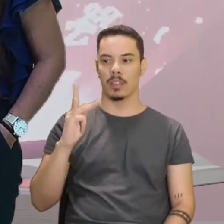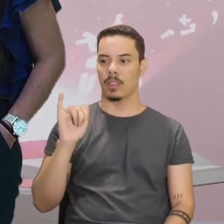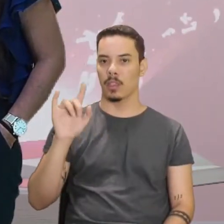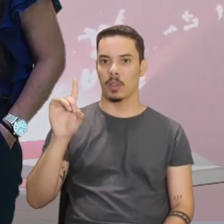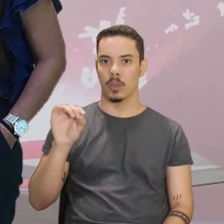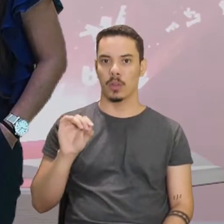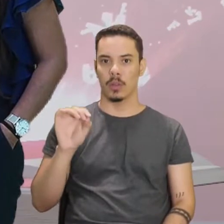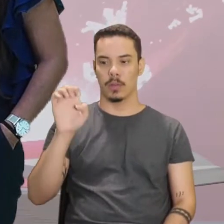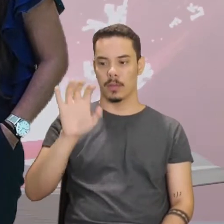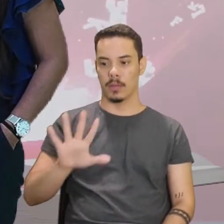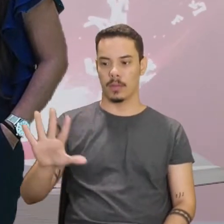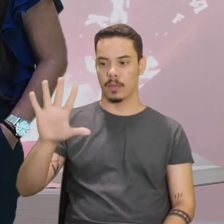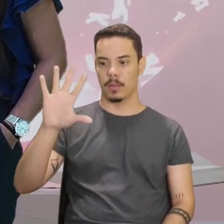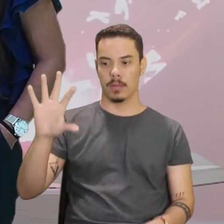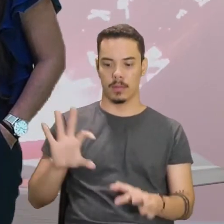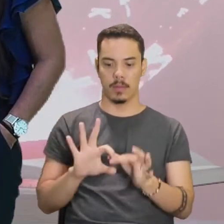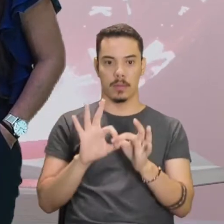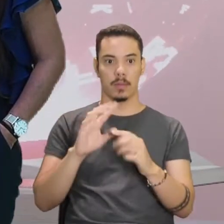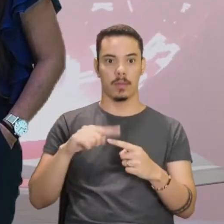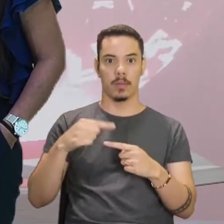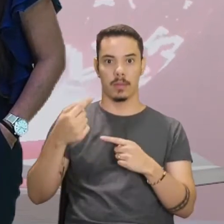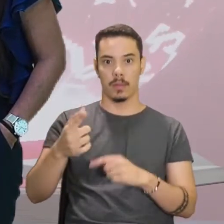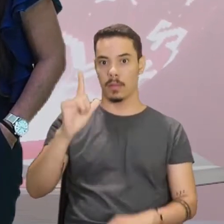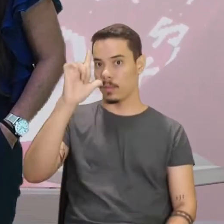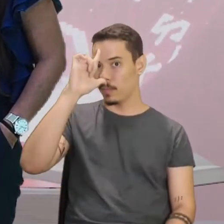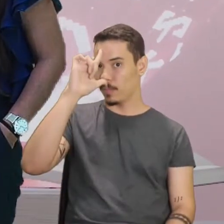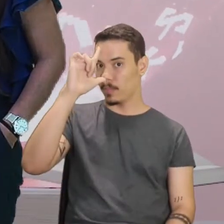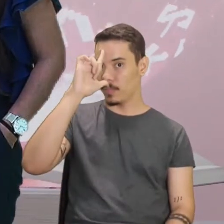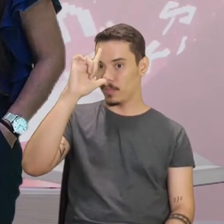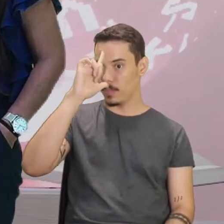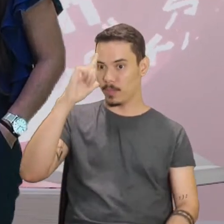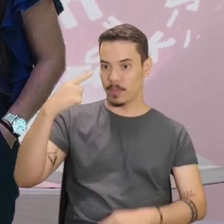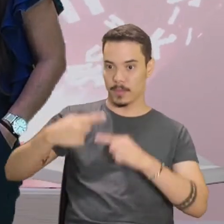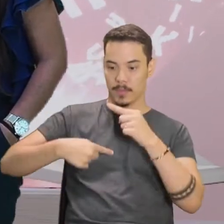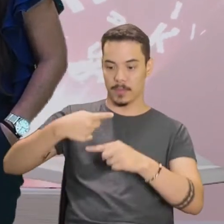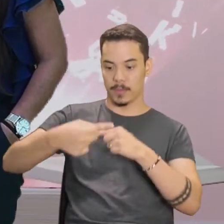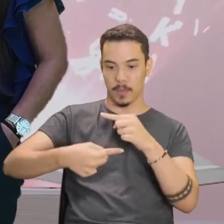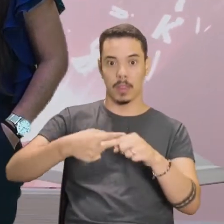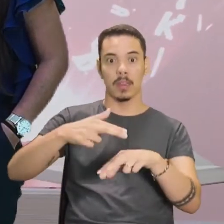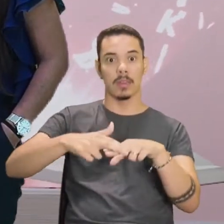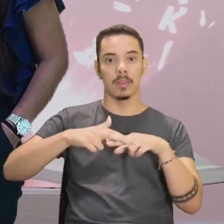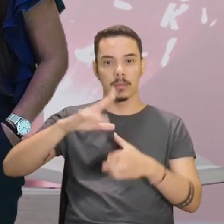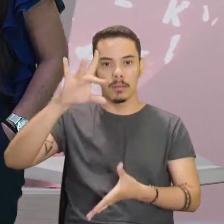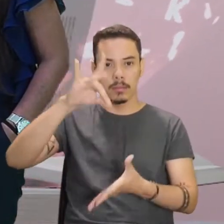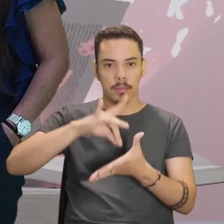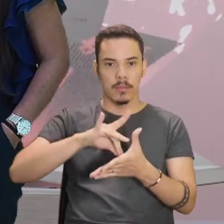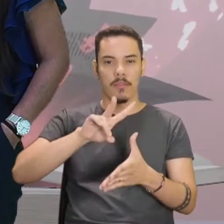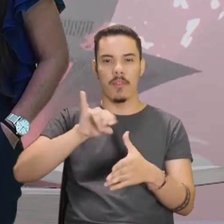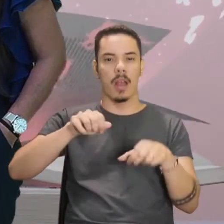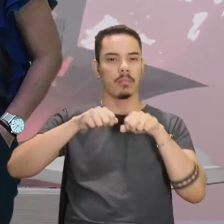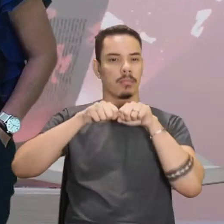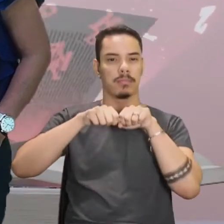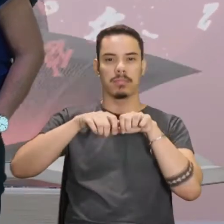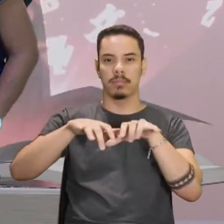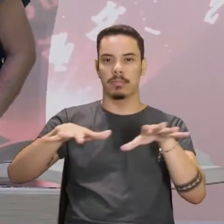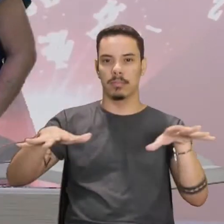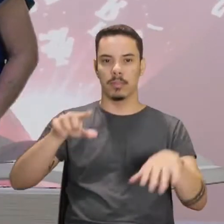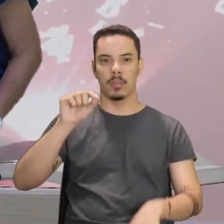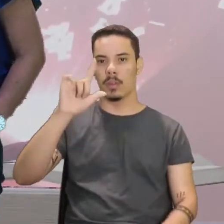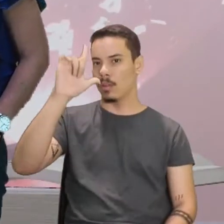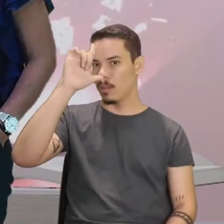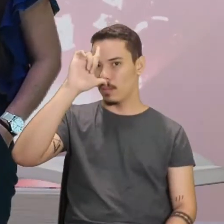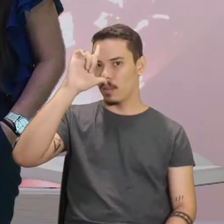que depois vem o latim, o clássico, e o que vai realmente disseminar nessa região é o